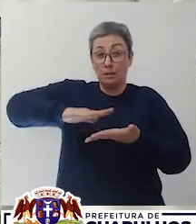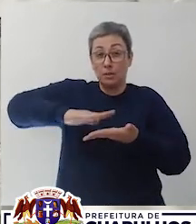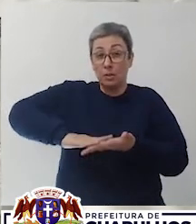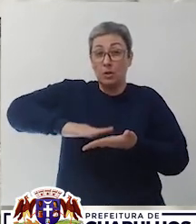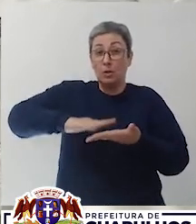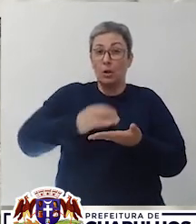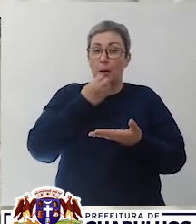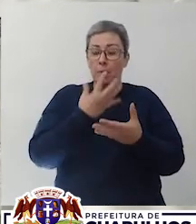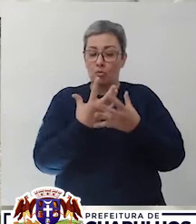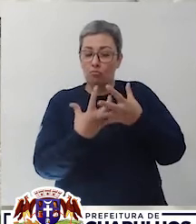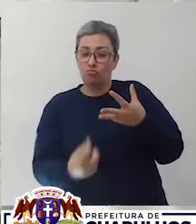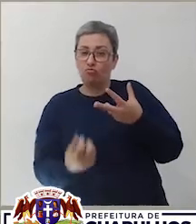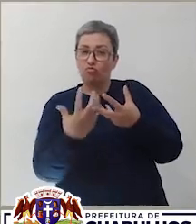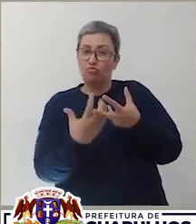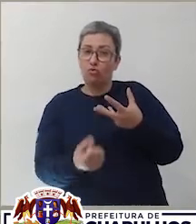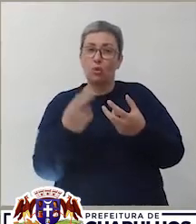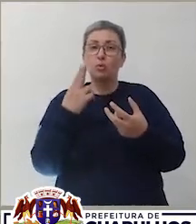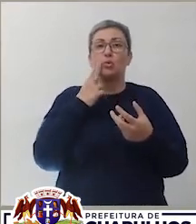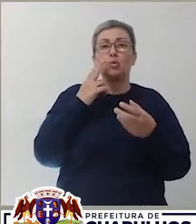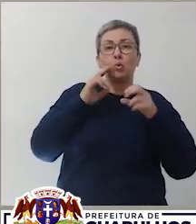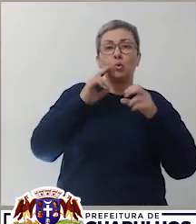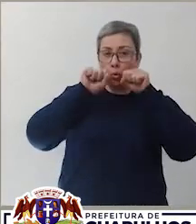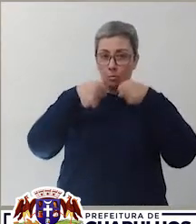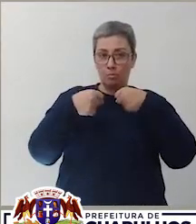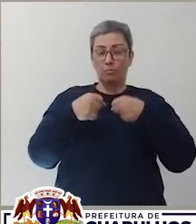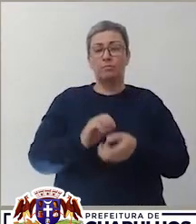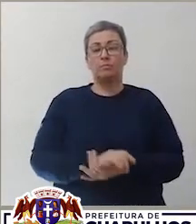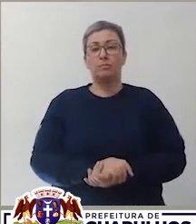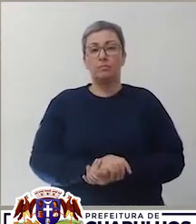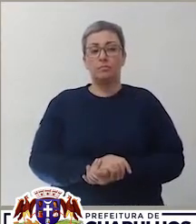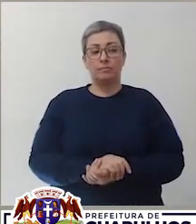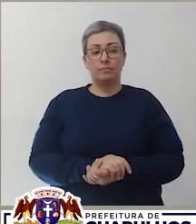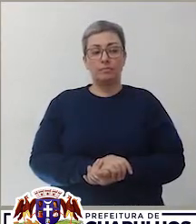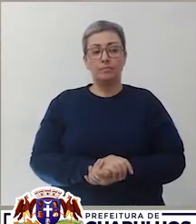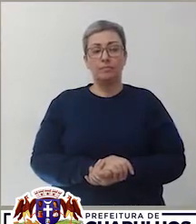Aperte bem. Pra tirar bem o suco do milho aqui, ó. Bem o sumo.